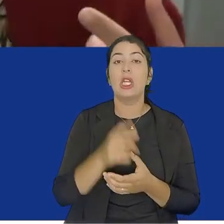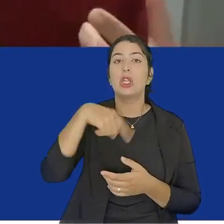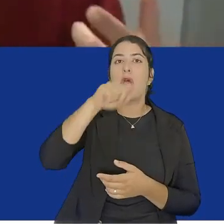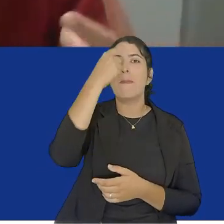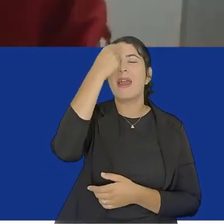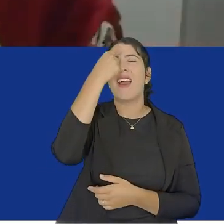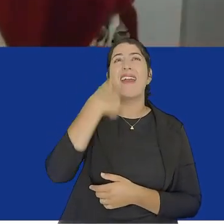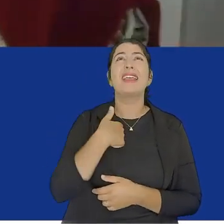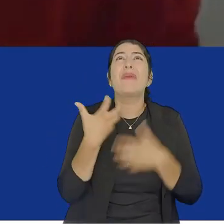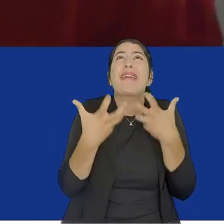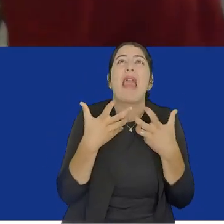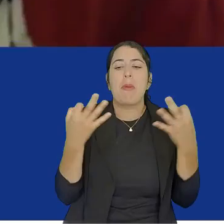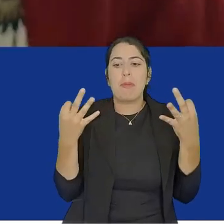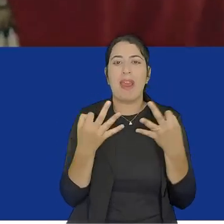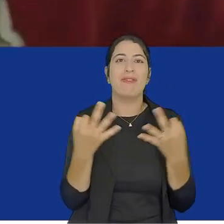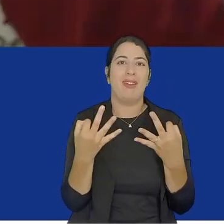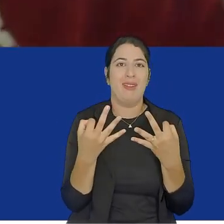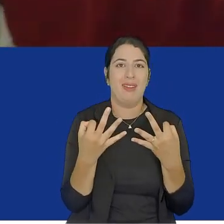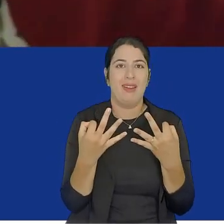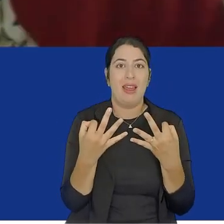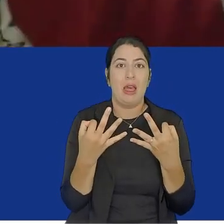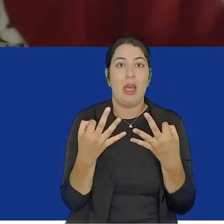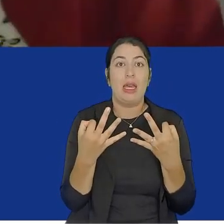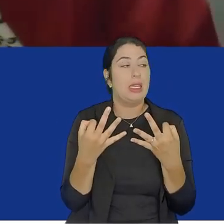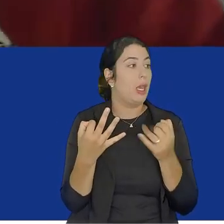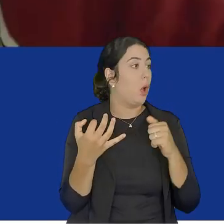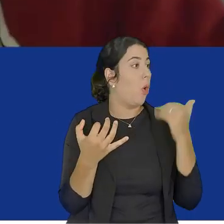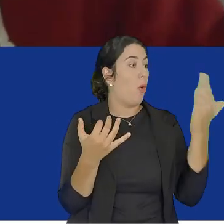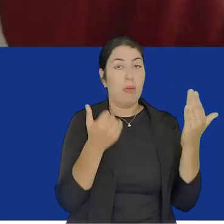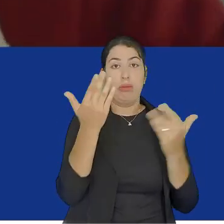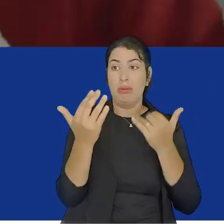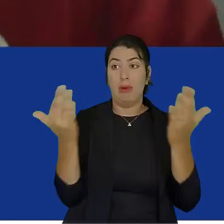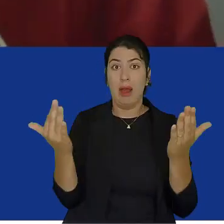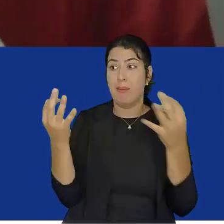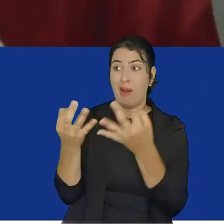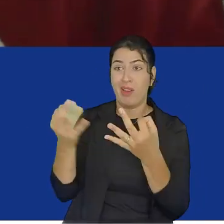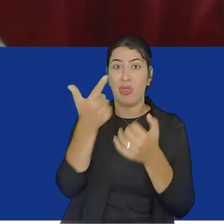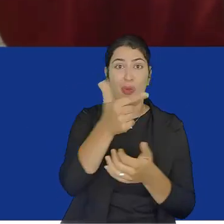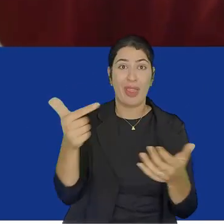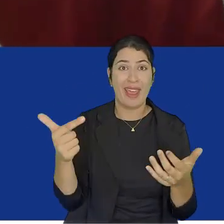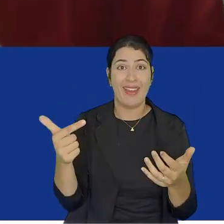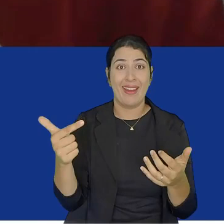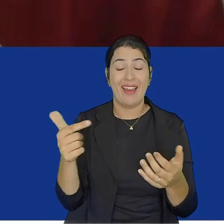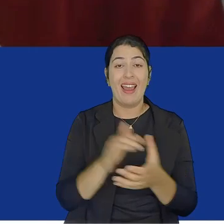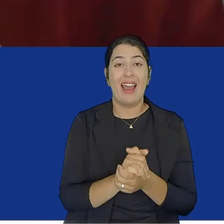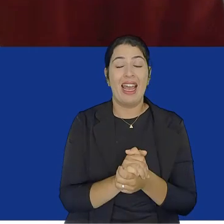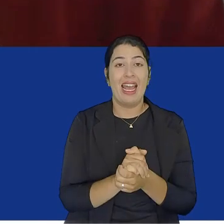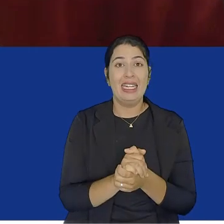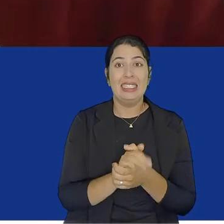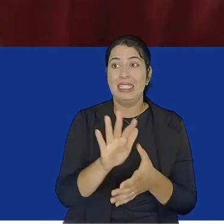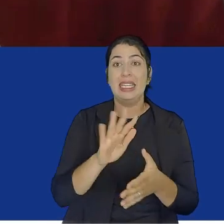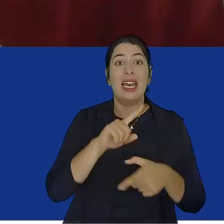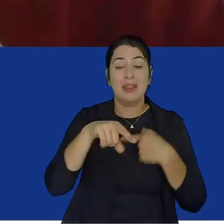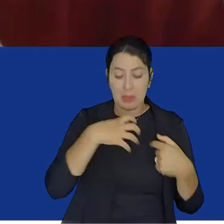muito quando a gente percebe que o outro não é perfeito, e pior ainda, eu não sou perfeita. Só que eu não sou perfeita e